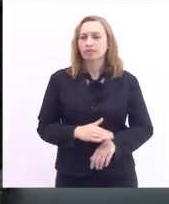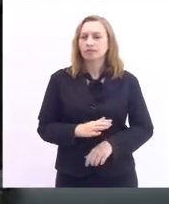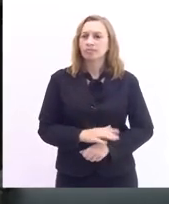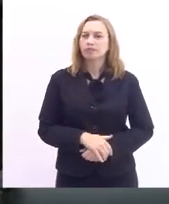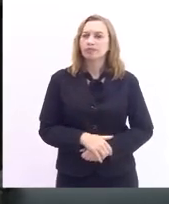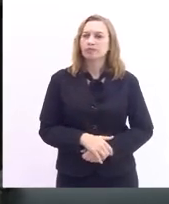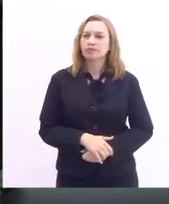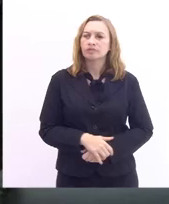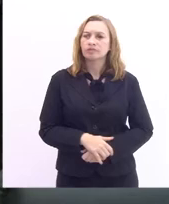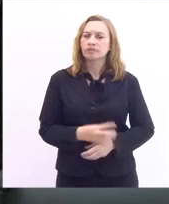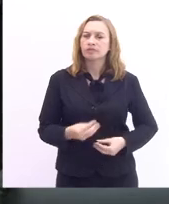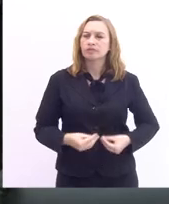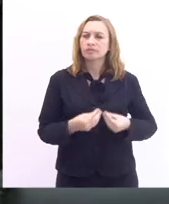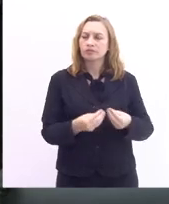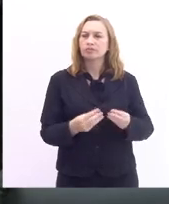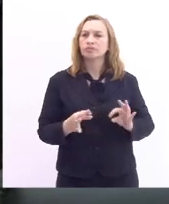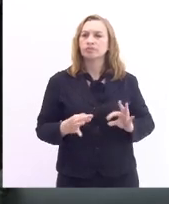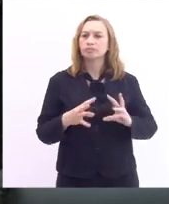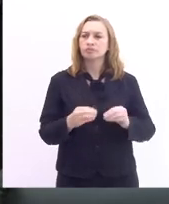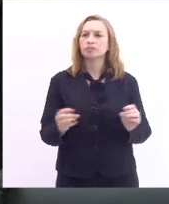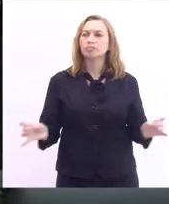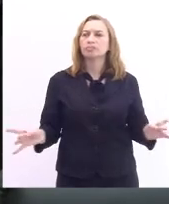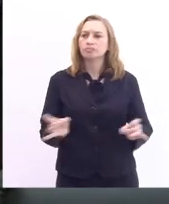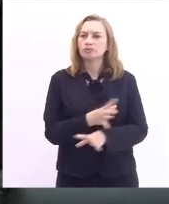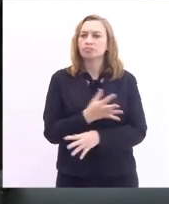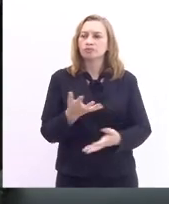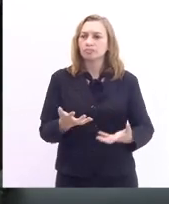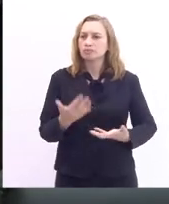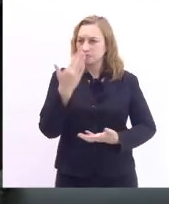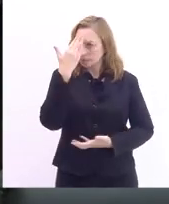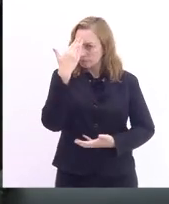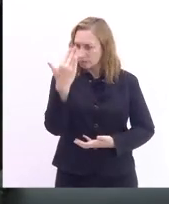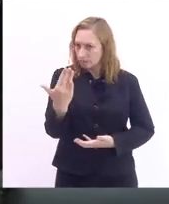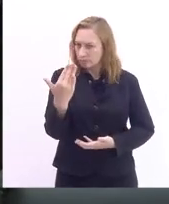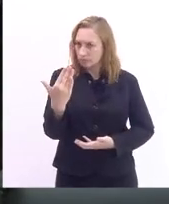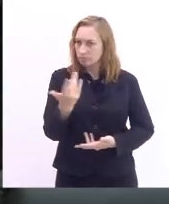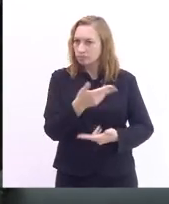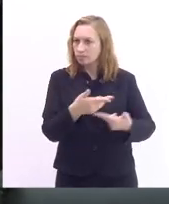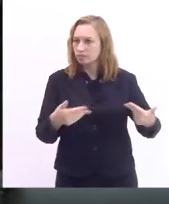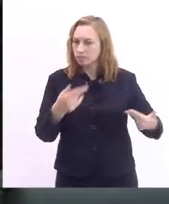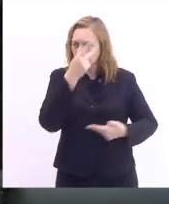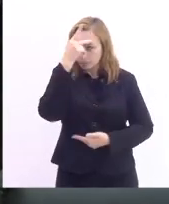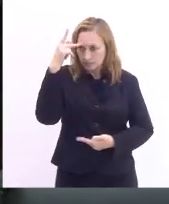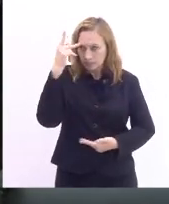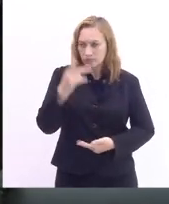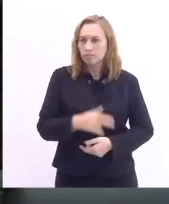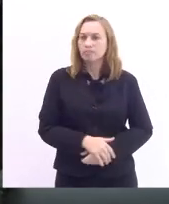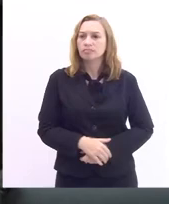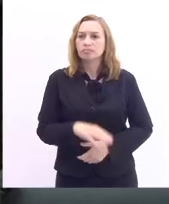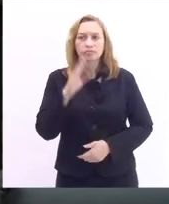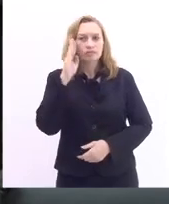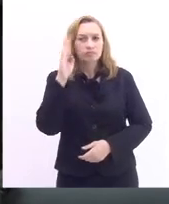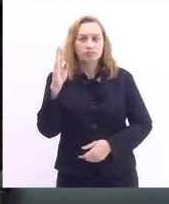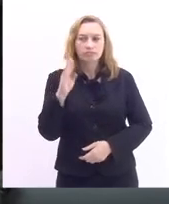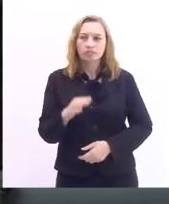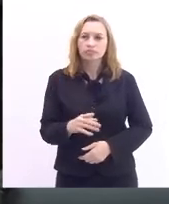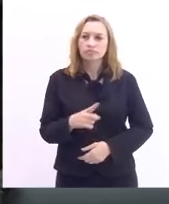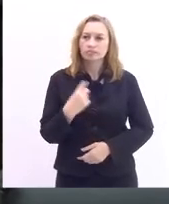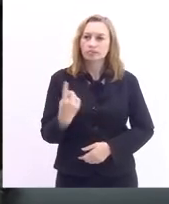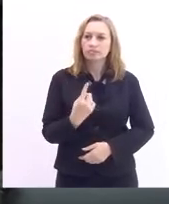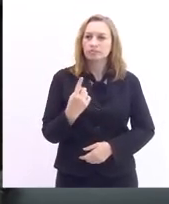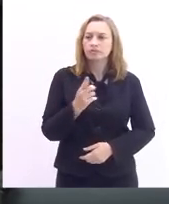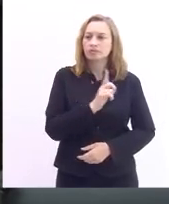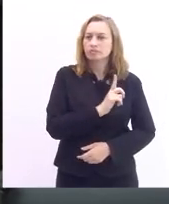entregamos o álbum está nado Quero aqui agradecer a várias pessoas principalmente a nossa